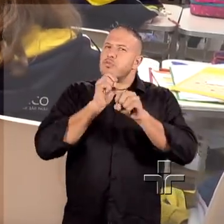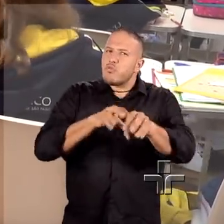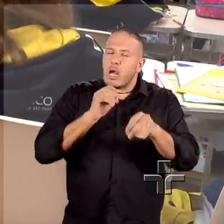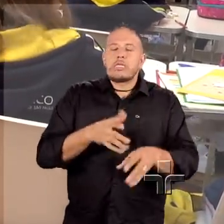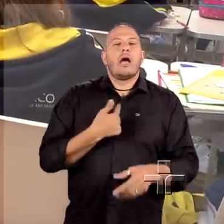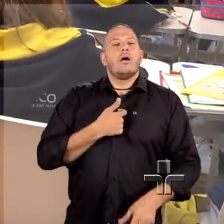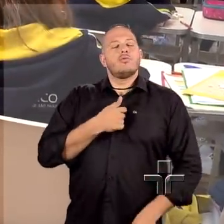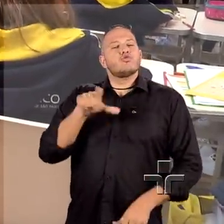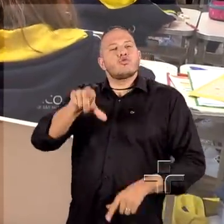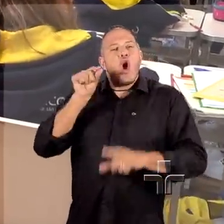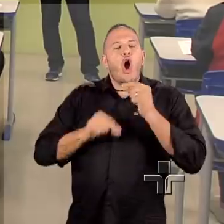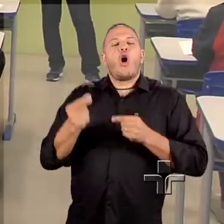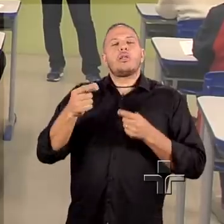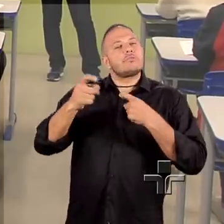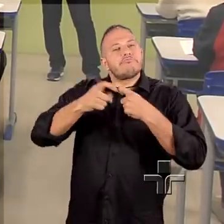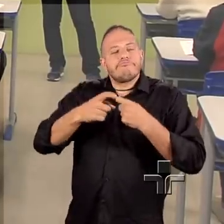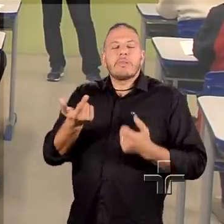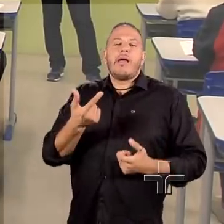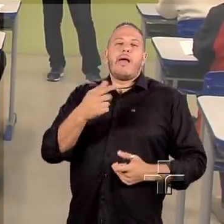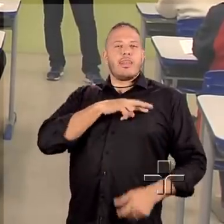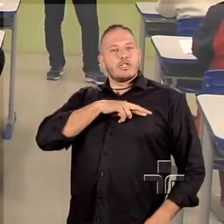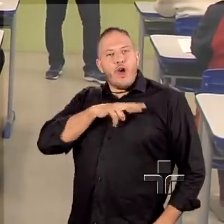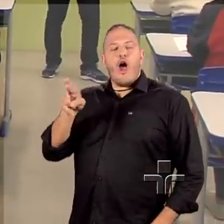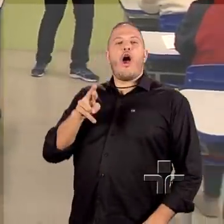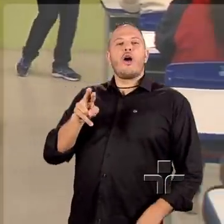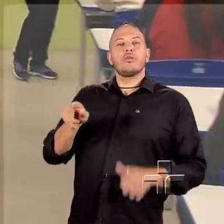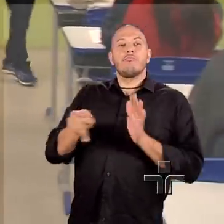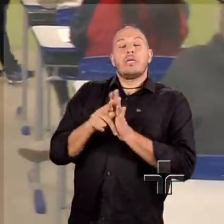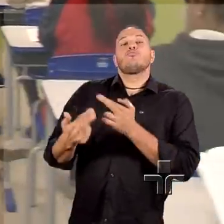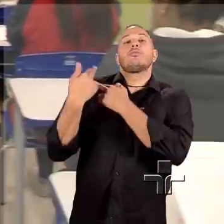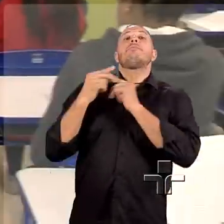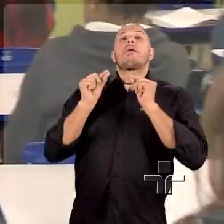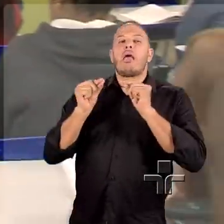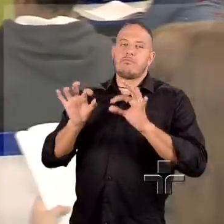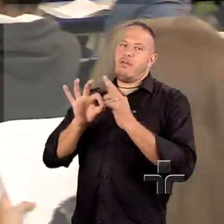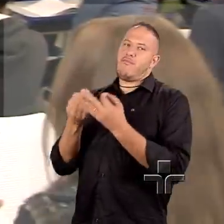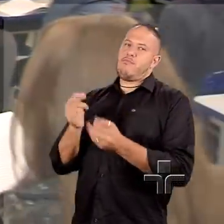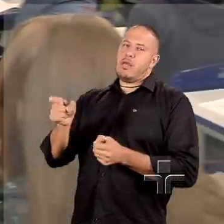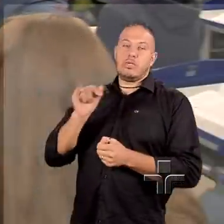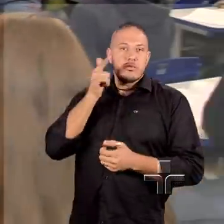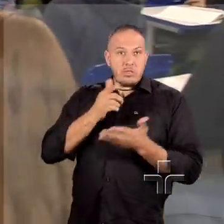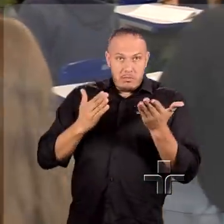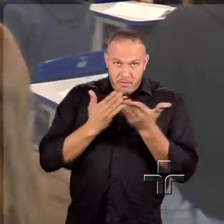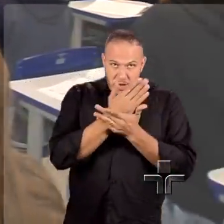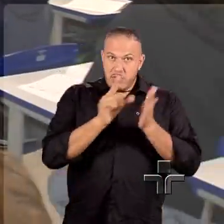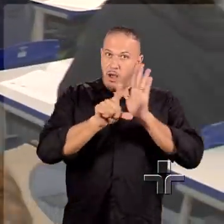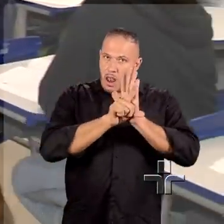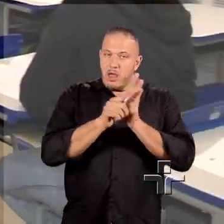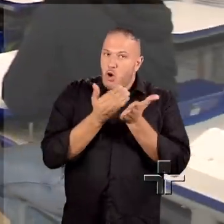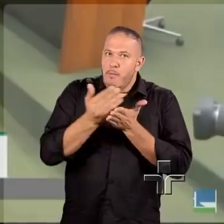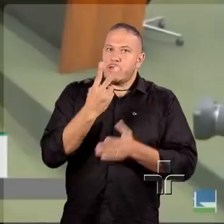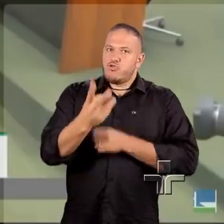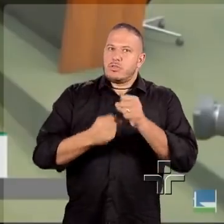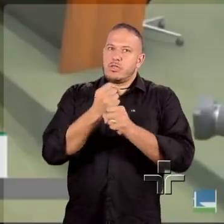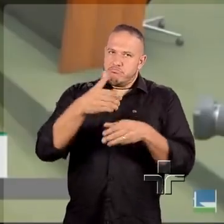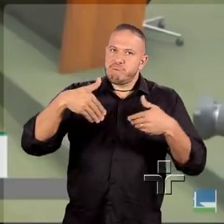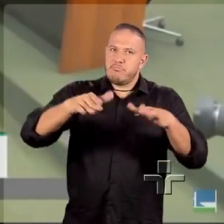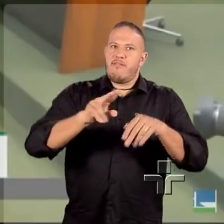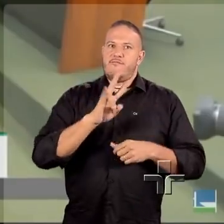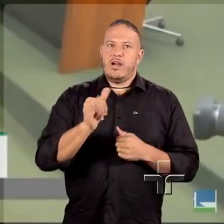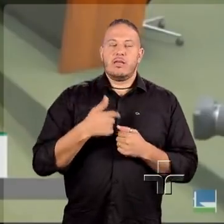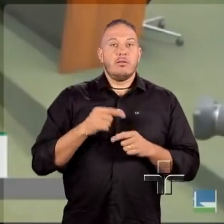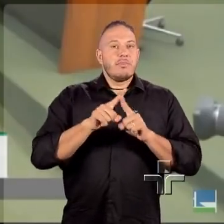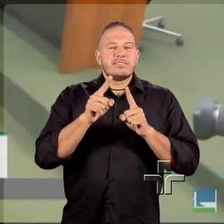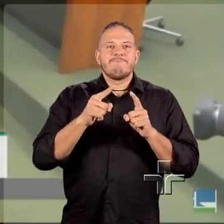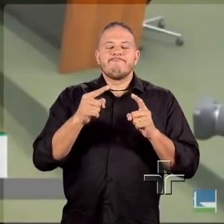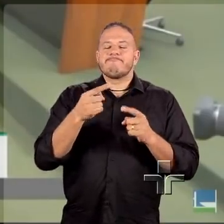religiosa, sexual e moral deve vir da família. Se aprovada, a lei entra em vigor em 2 anos. Sem um